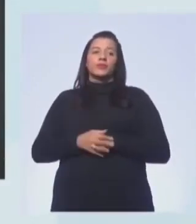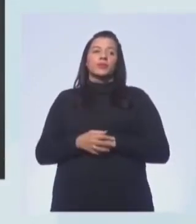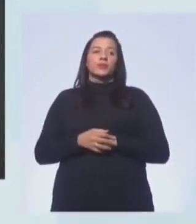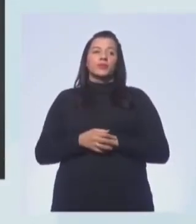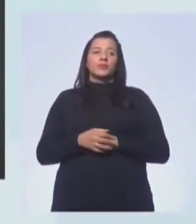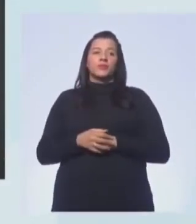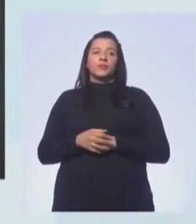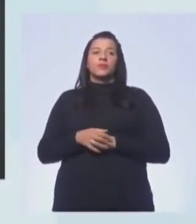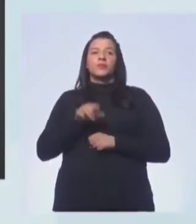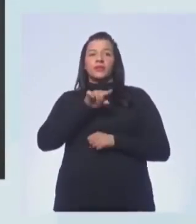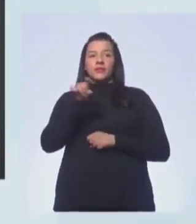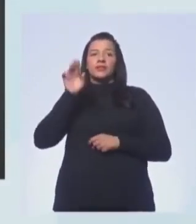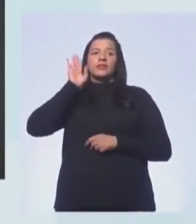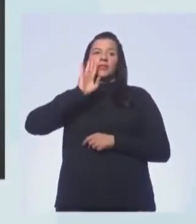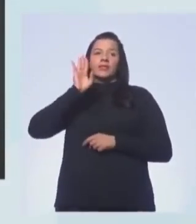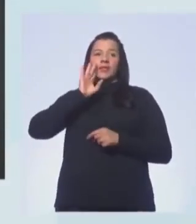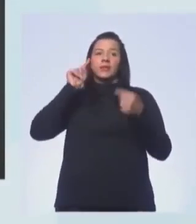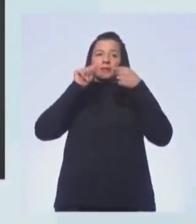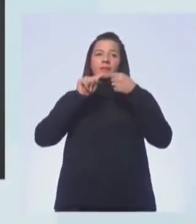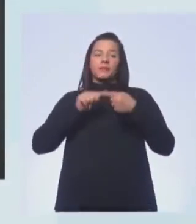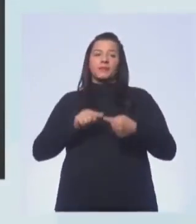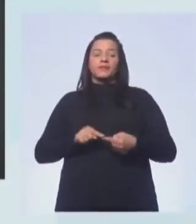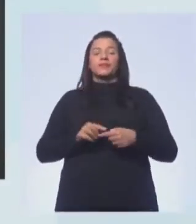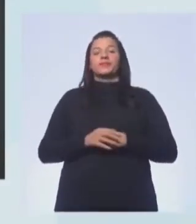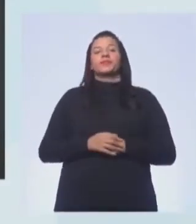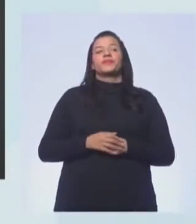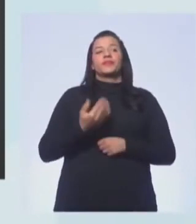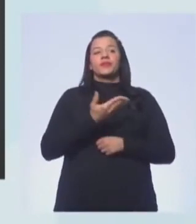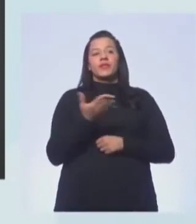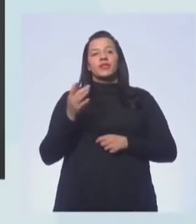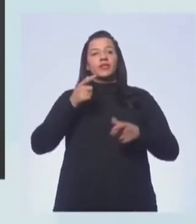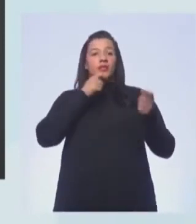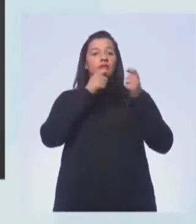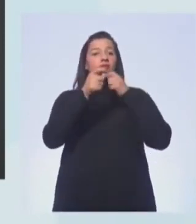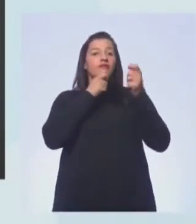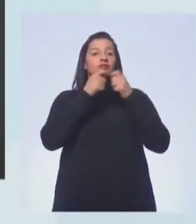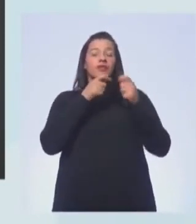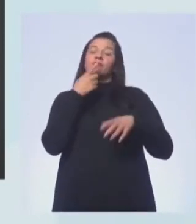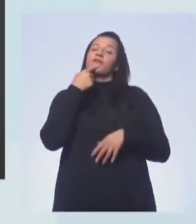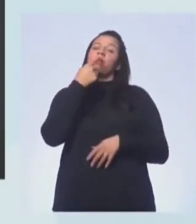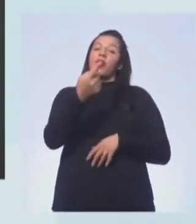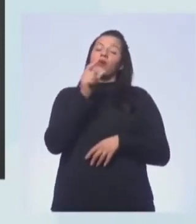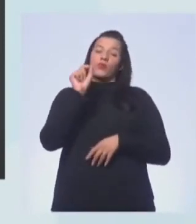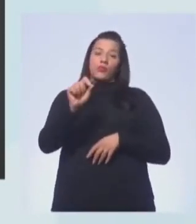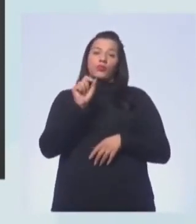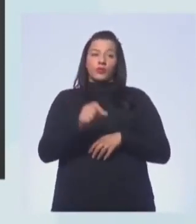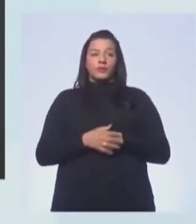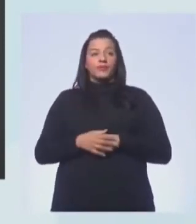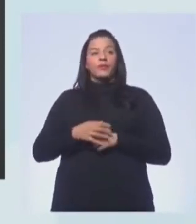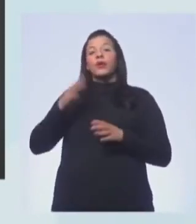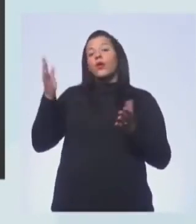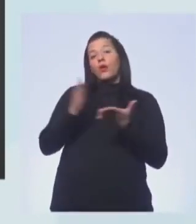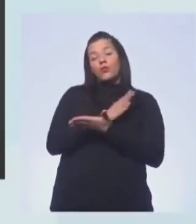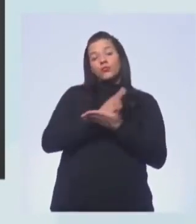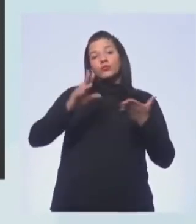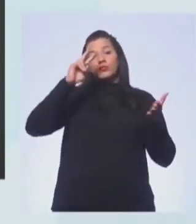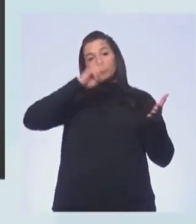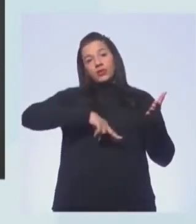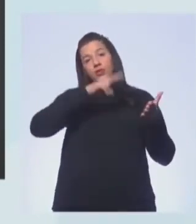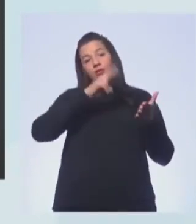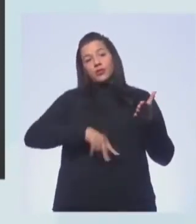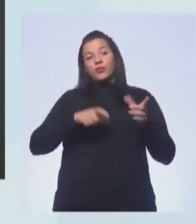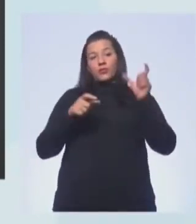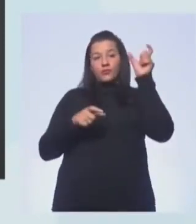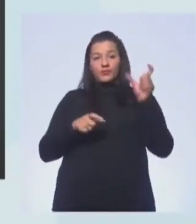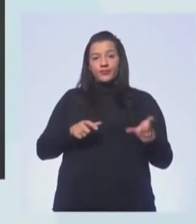coisa? Esse tá legal. Tá legal? Legal. Olha lá, gente, o que dizem os entrevistados? Então, pessoas foram entrevistadas. Leitores disseram o seguinte: a barra